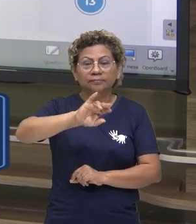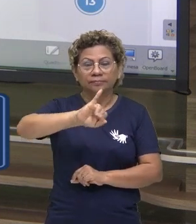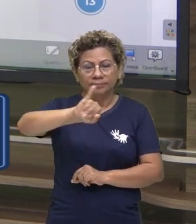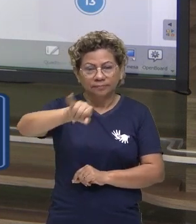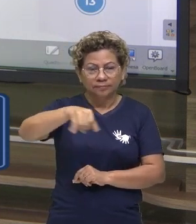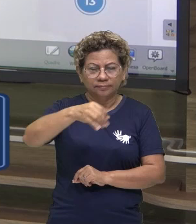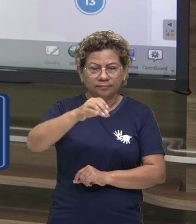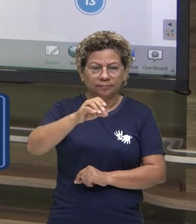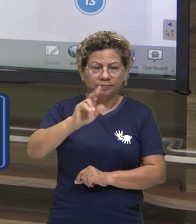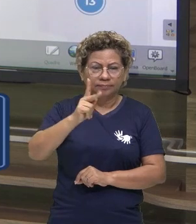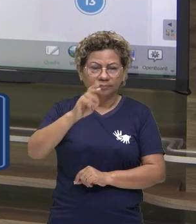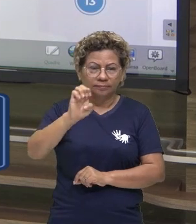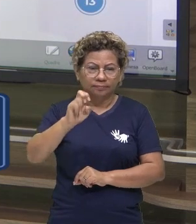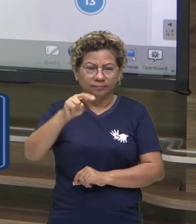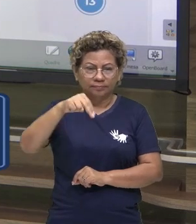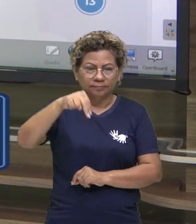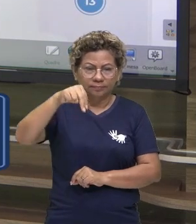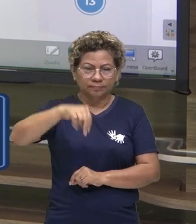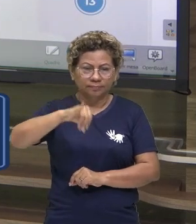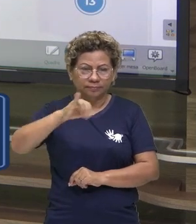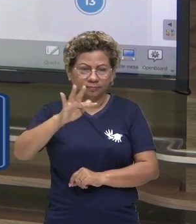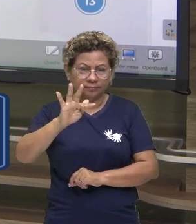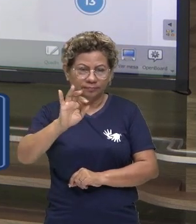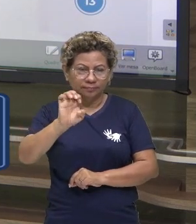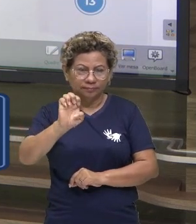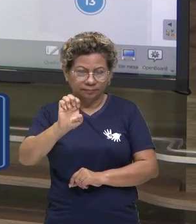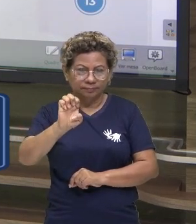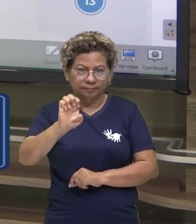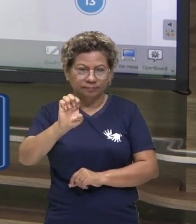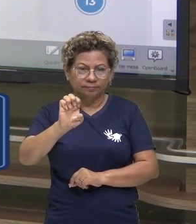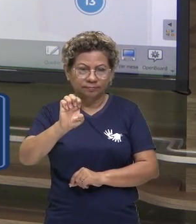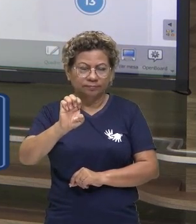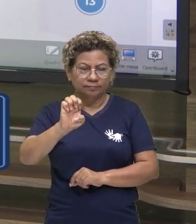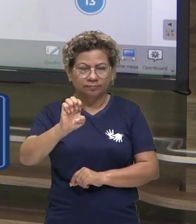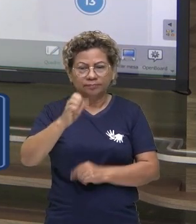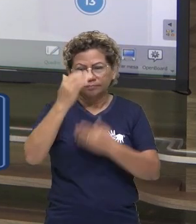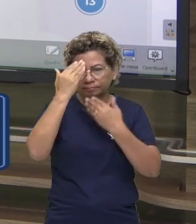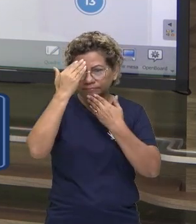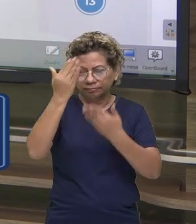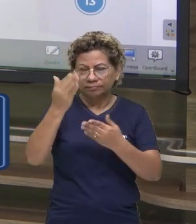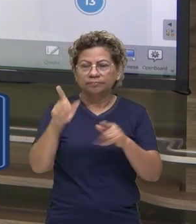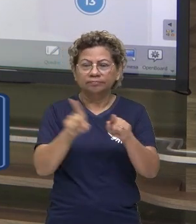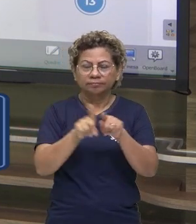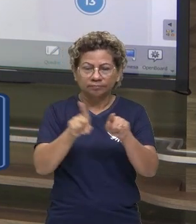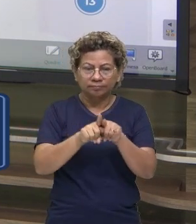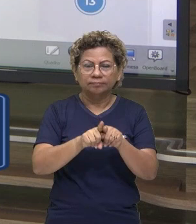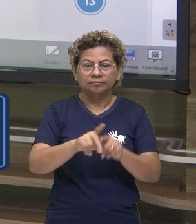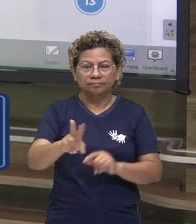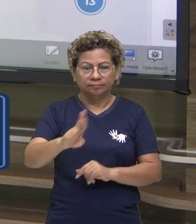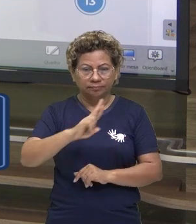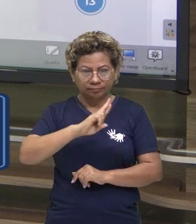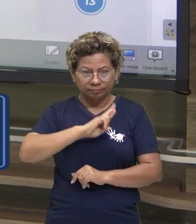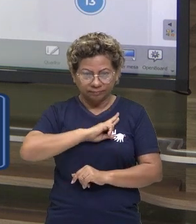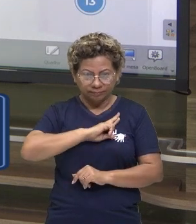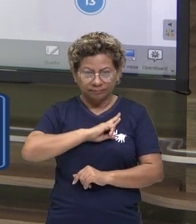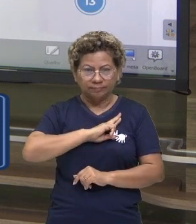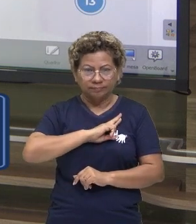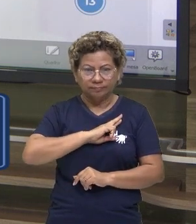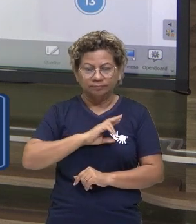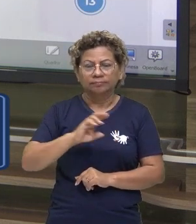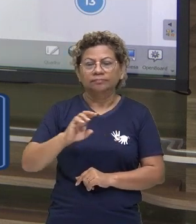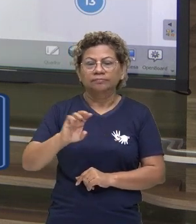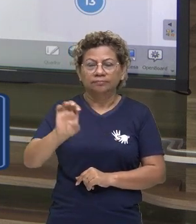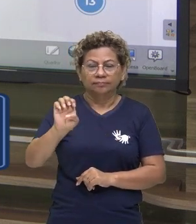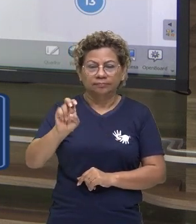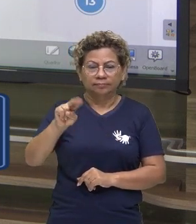Jennifer Almeida Andrade. Beleza, Jennifer? Também respondeu a segunda questão, né? Se chama